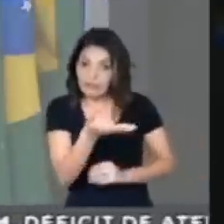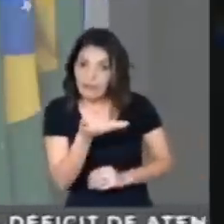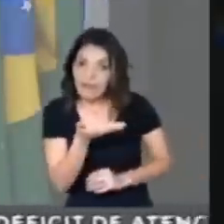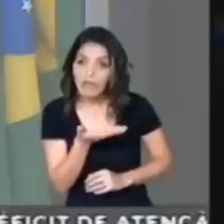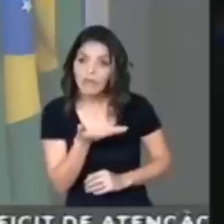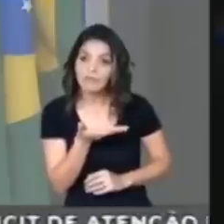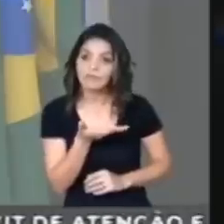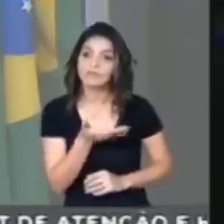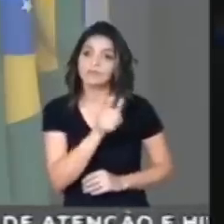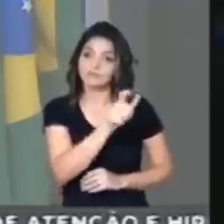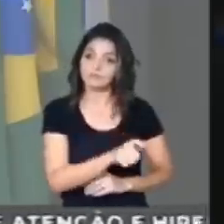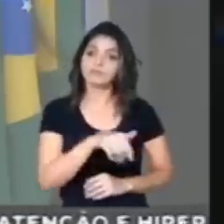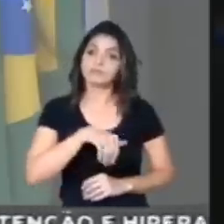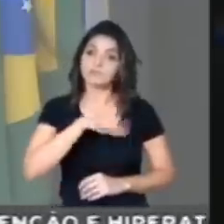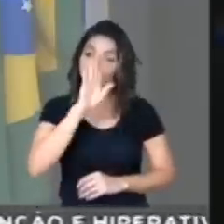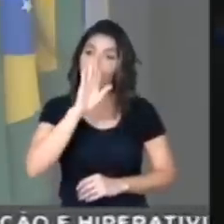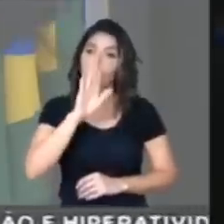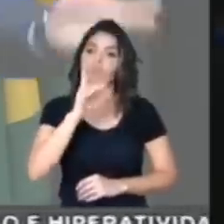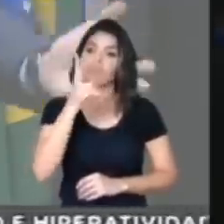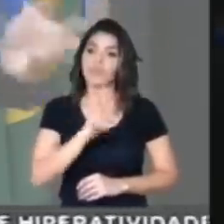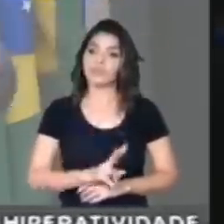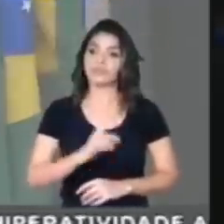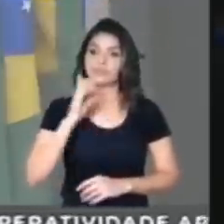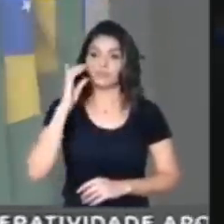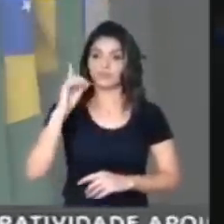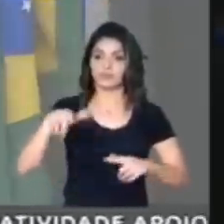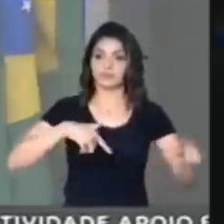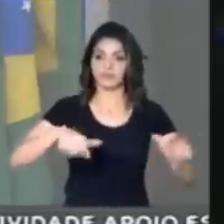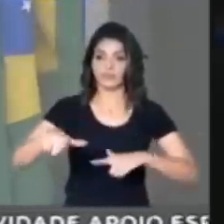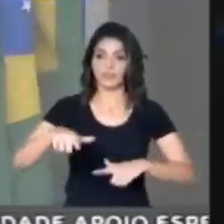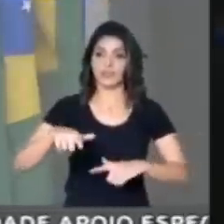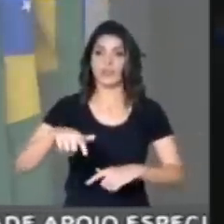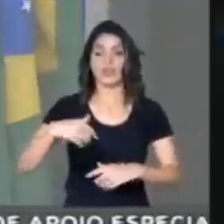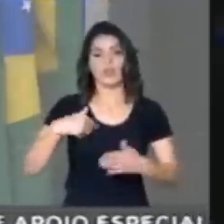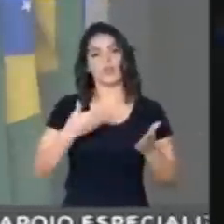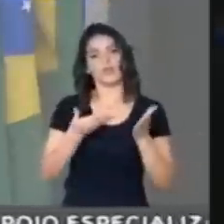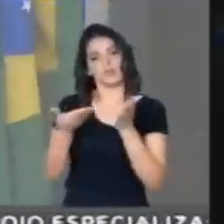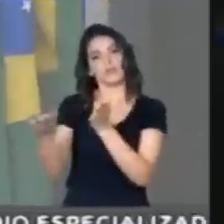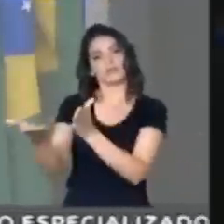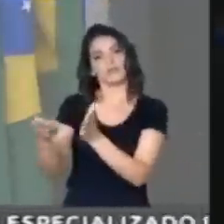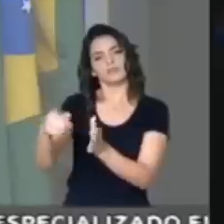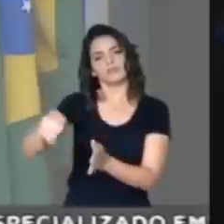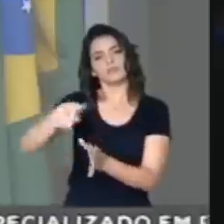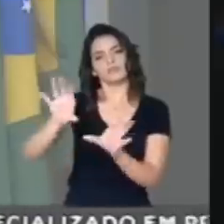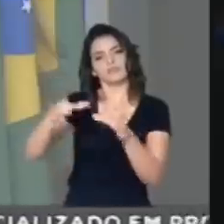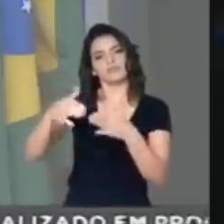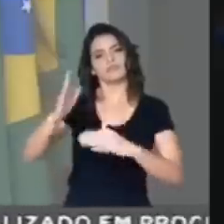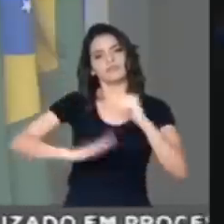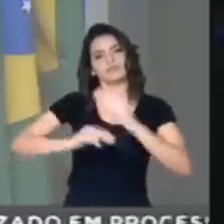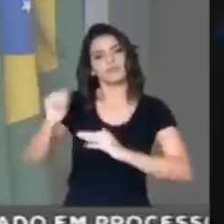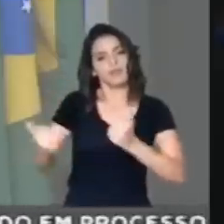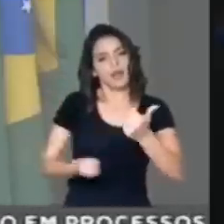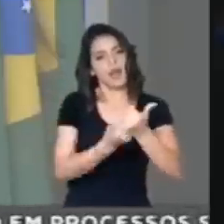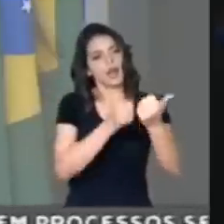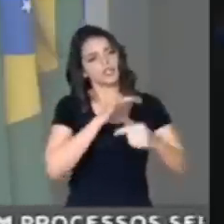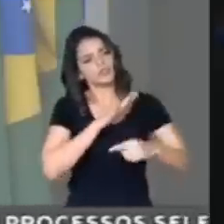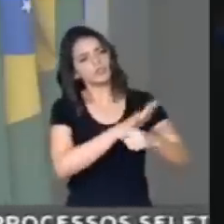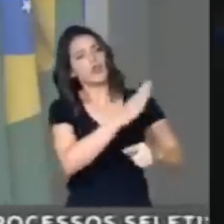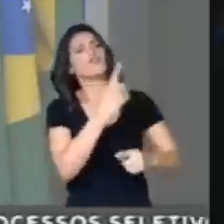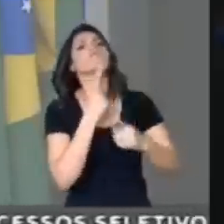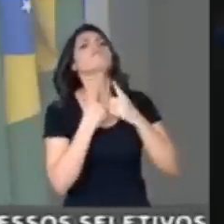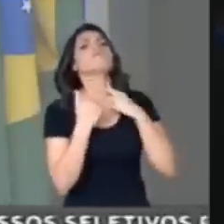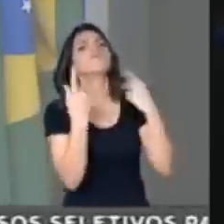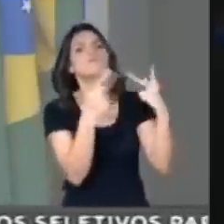apesar de o senhor ter mais mandatos do que eu, apresento a consultoria da casa para Vossa Excelência e fique à vontade. Cumpro